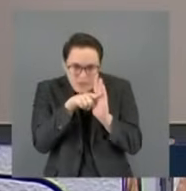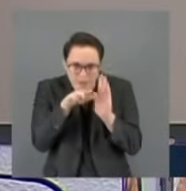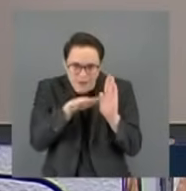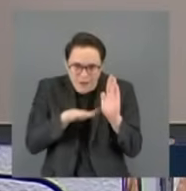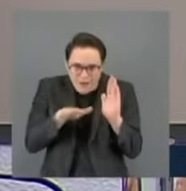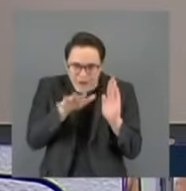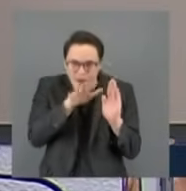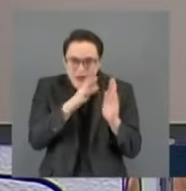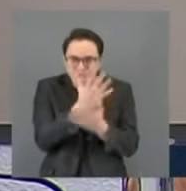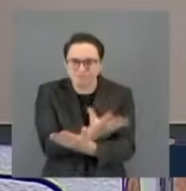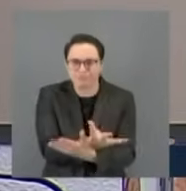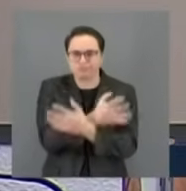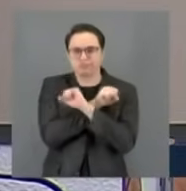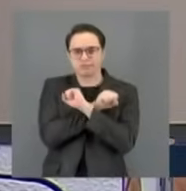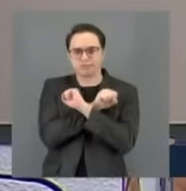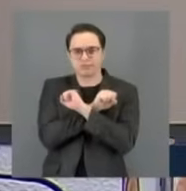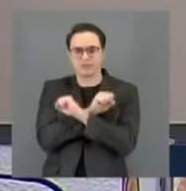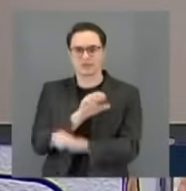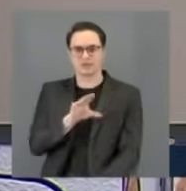industrial da censura.